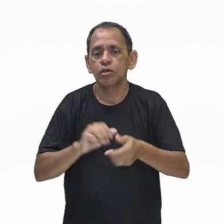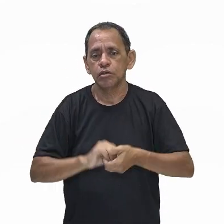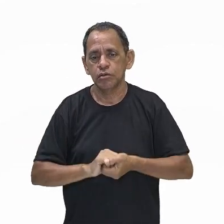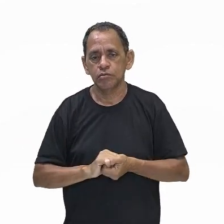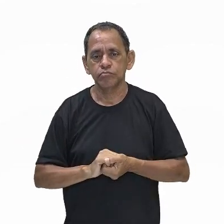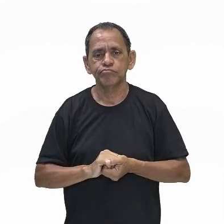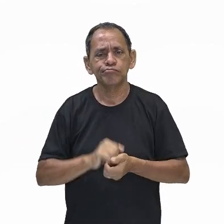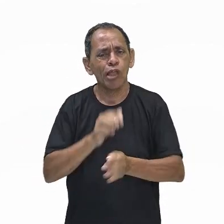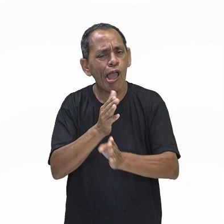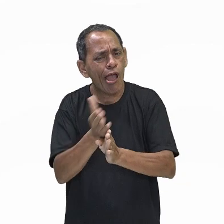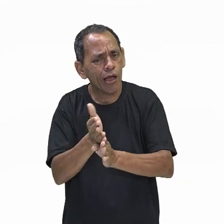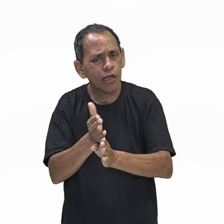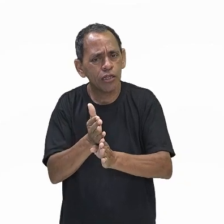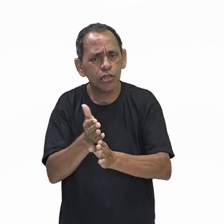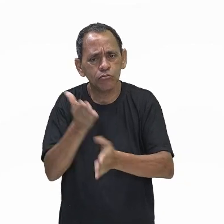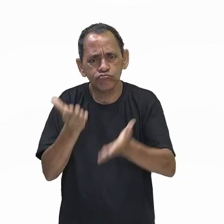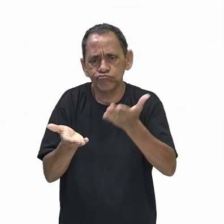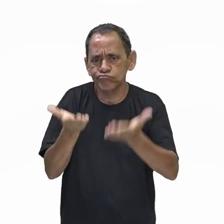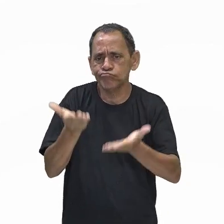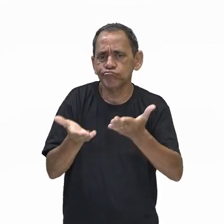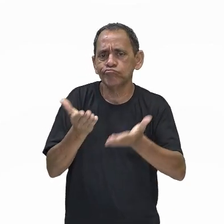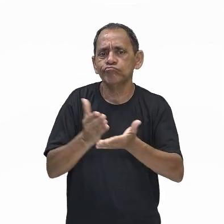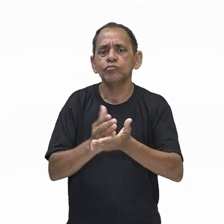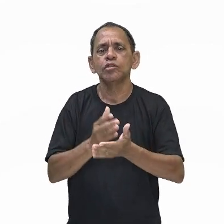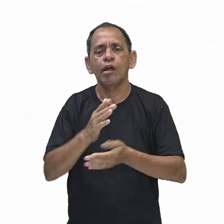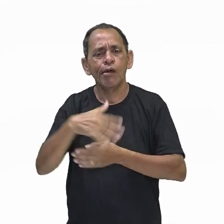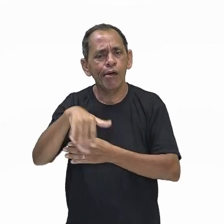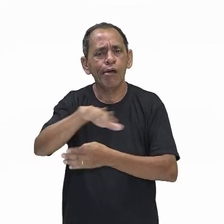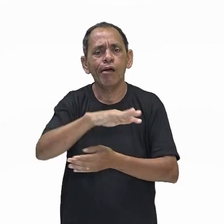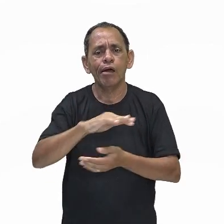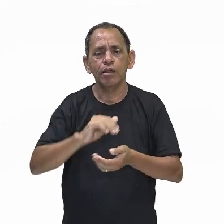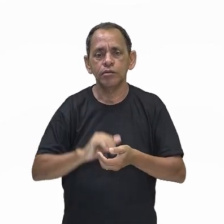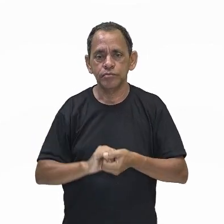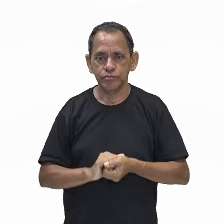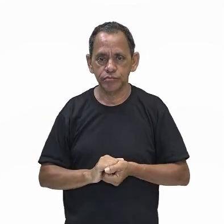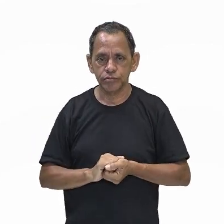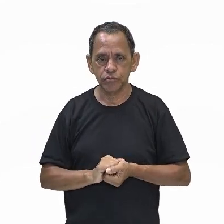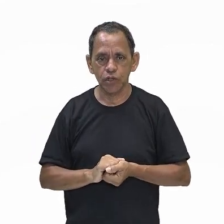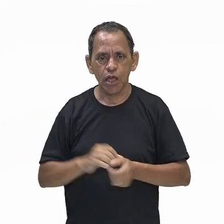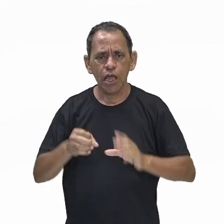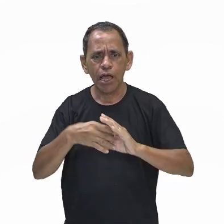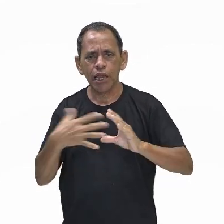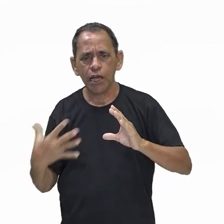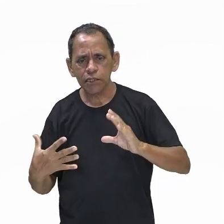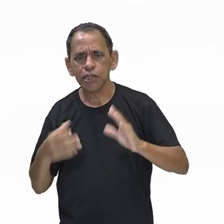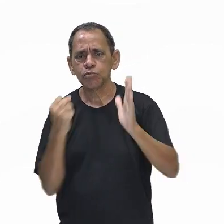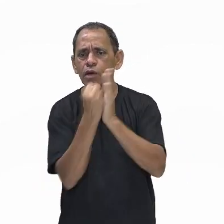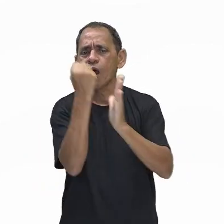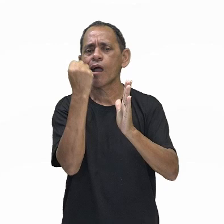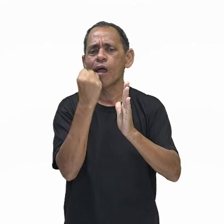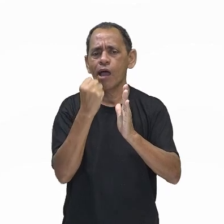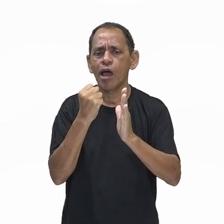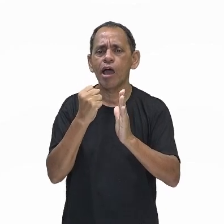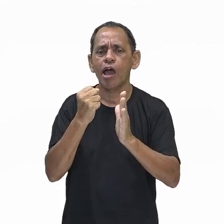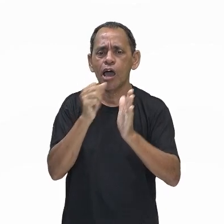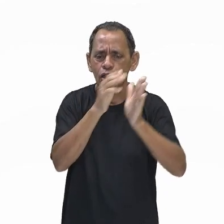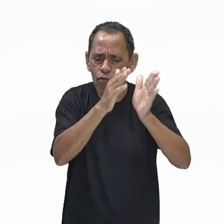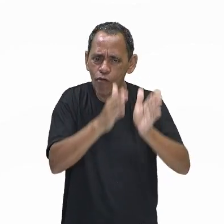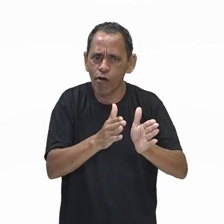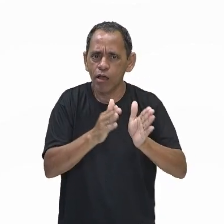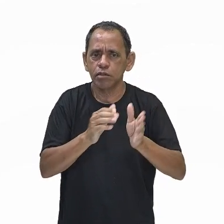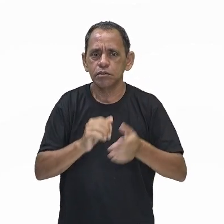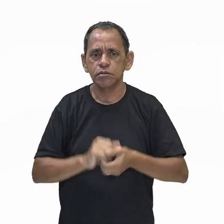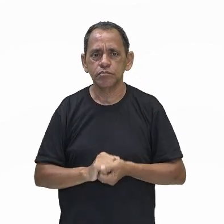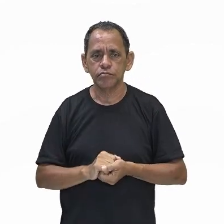equilíbrio em relação às demais fases. Quais são as características que marcaram essa fase? Vejam